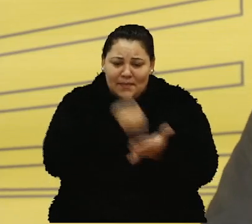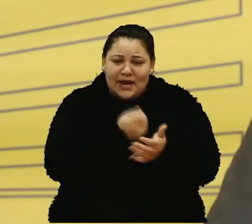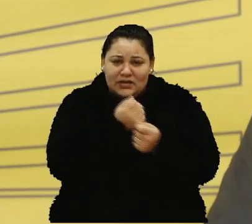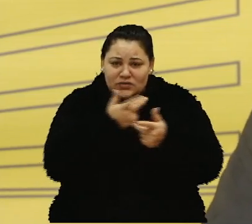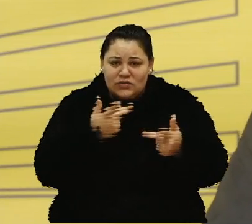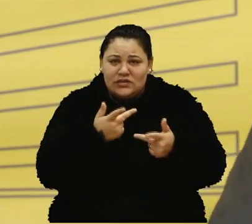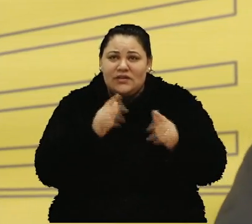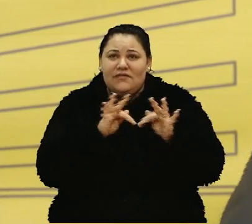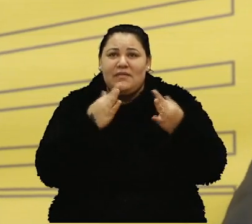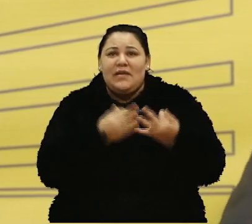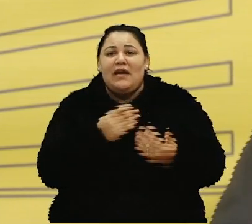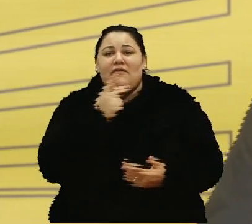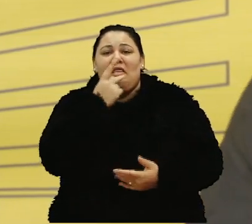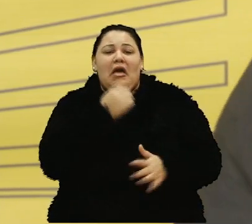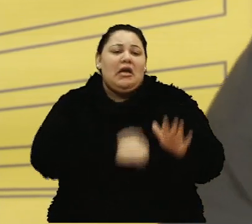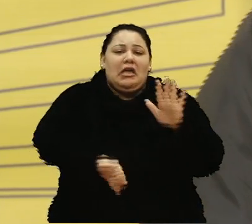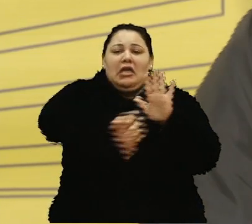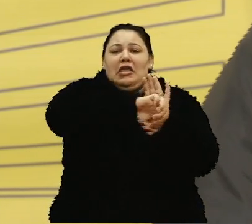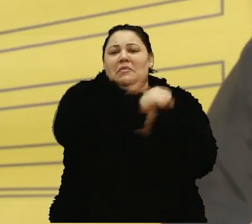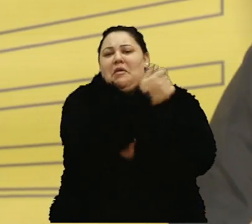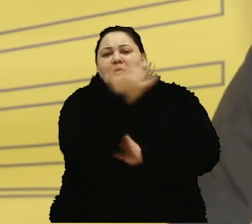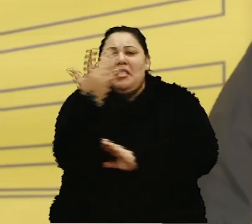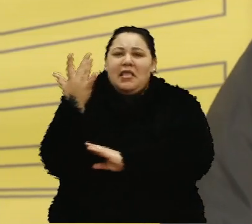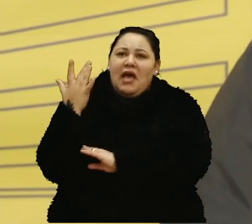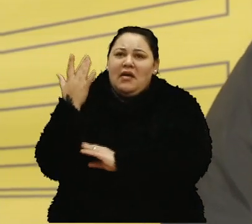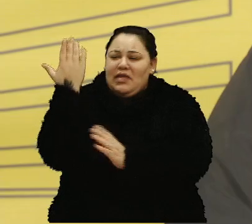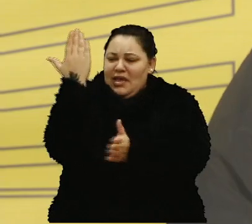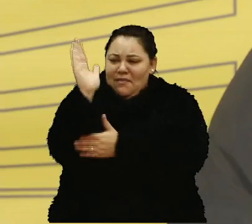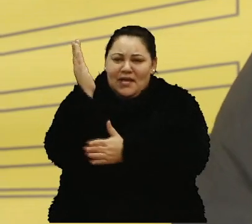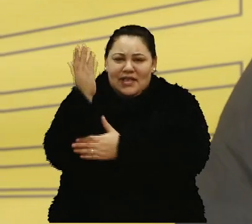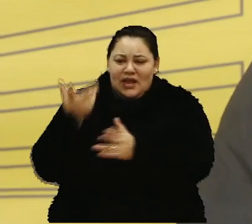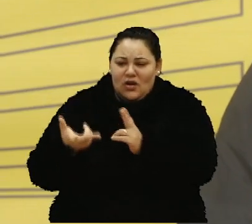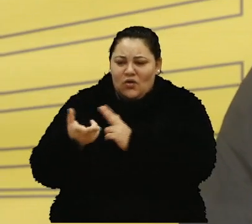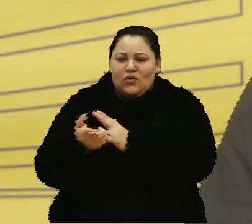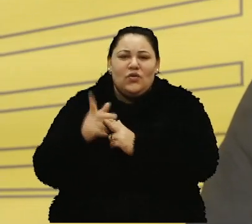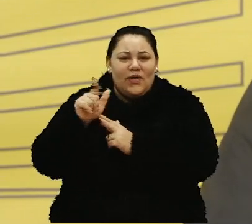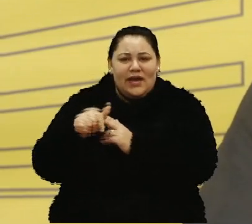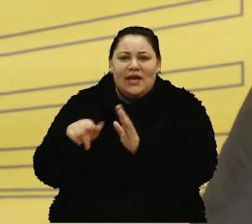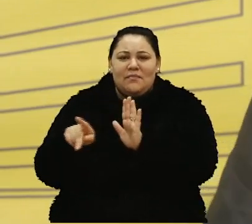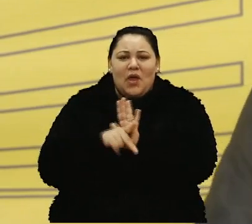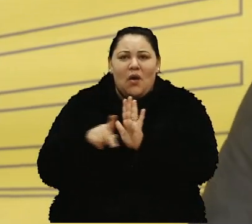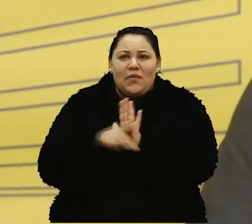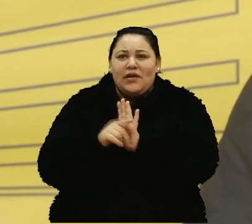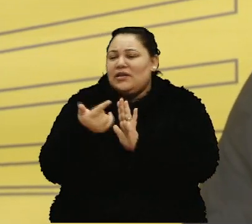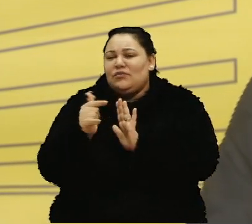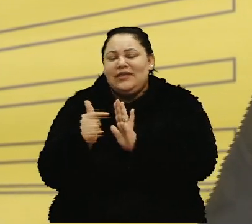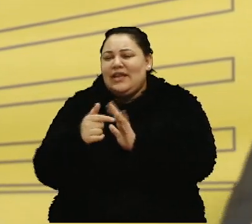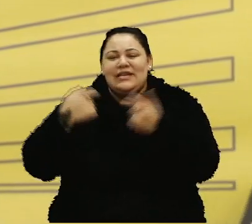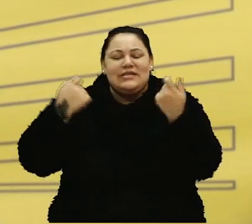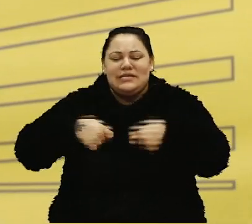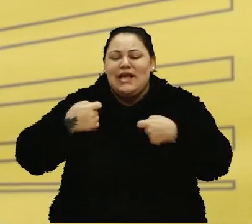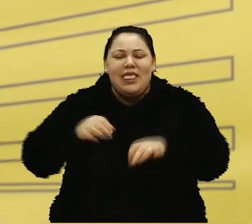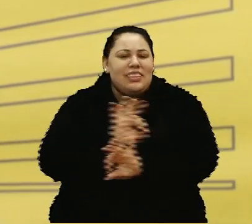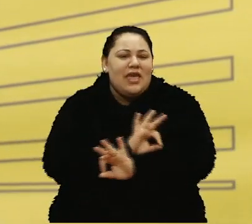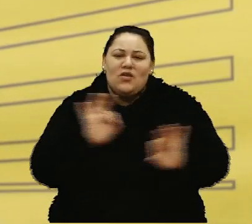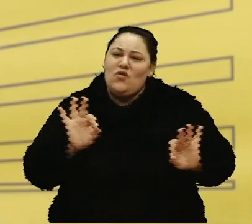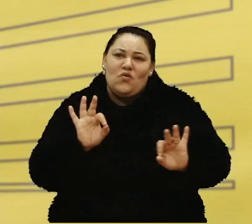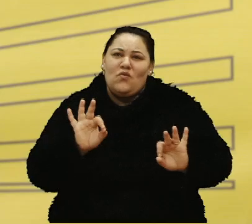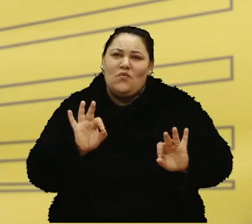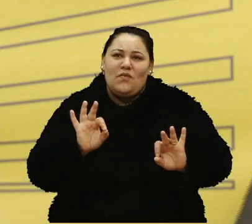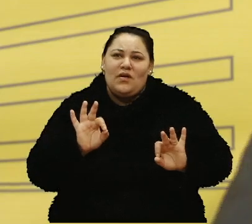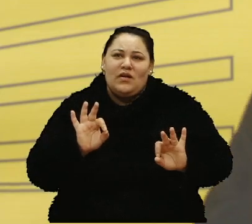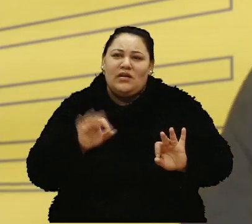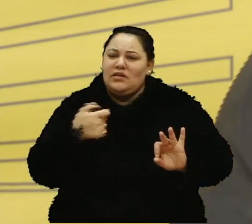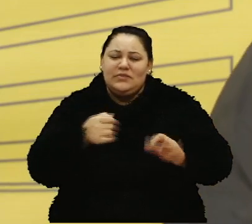Aí disseram que cometeu crime ambiental, sendo que a madeira que ele estava cortando é eucalipto, que não tem necessidade nenhuma de nenhum tipo de